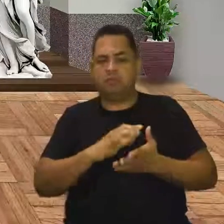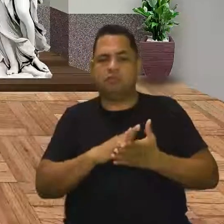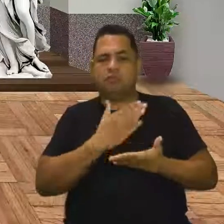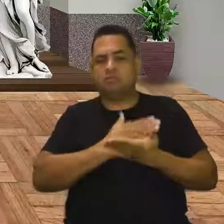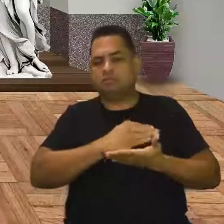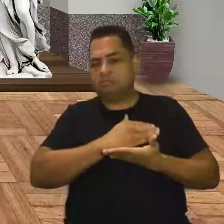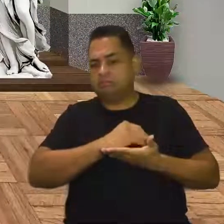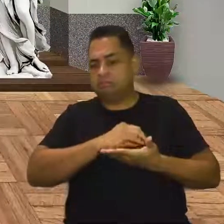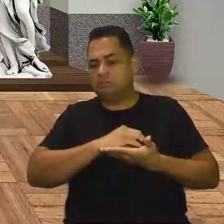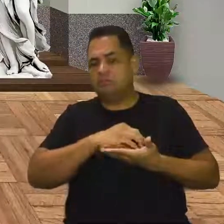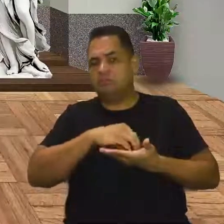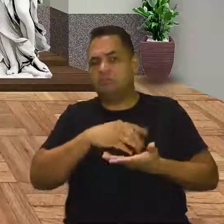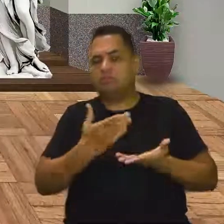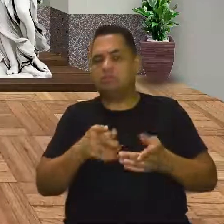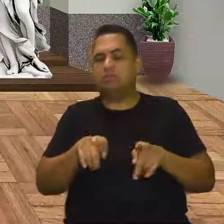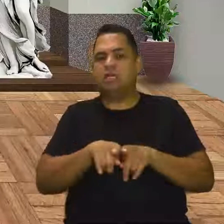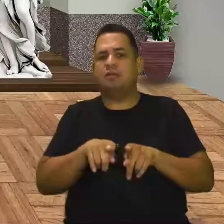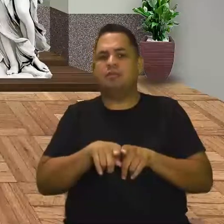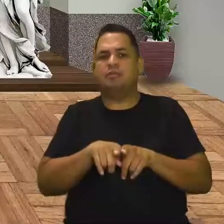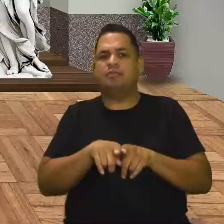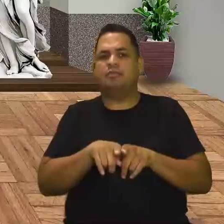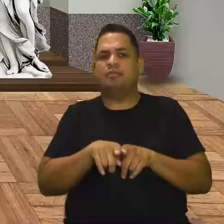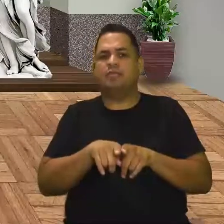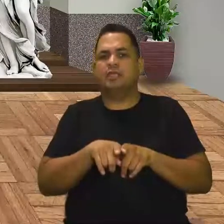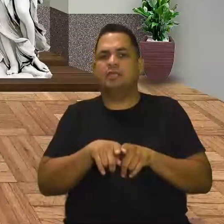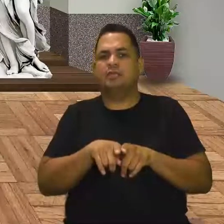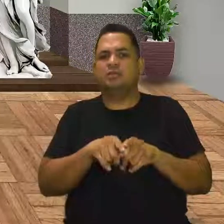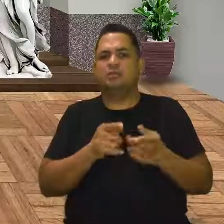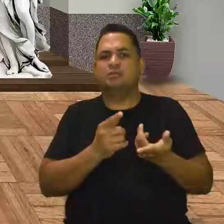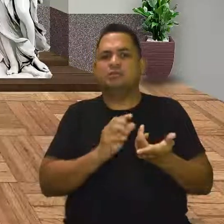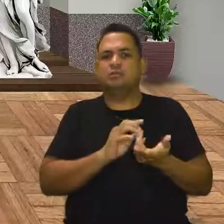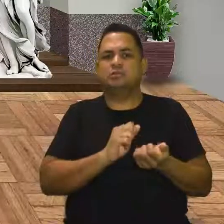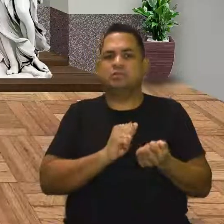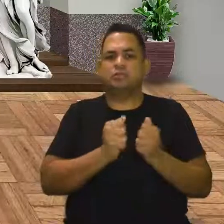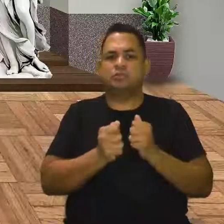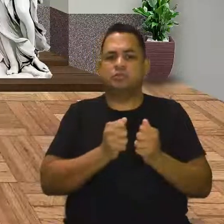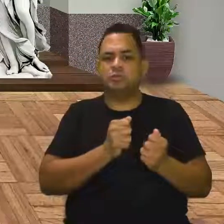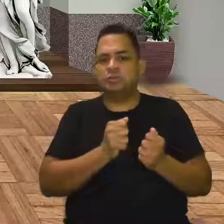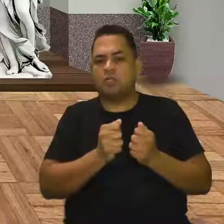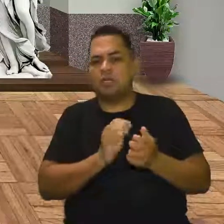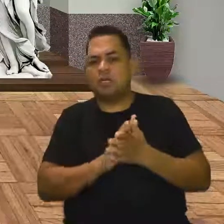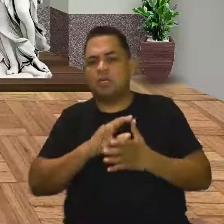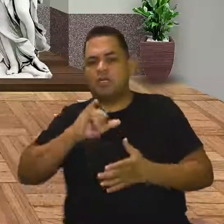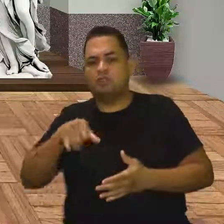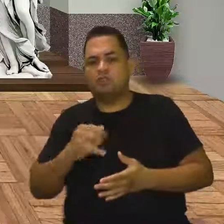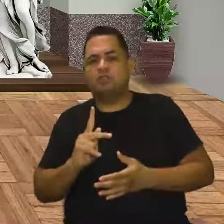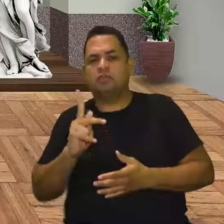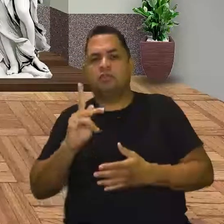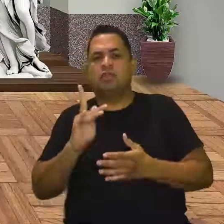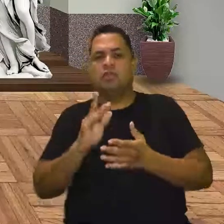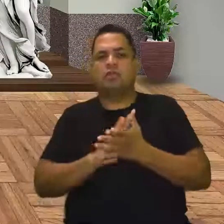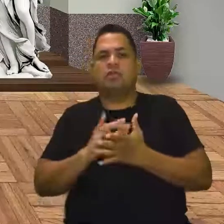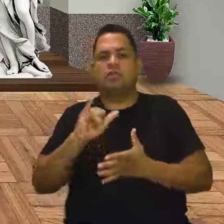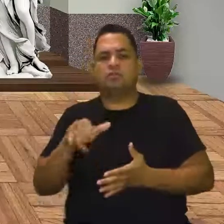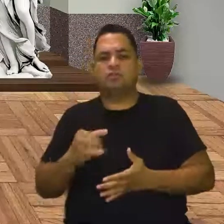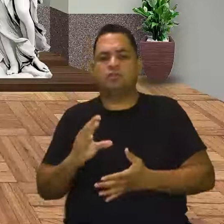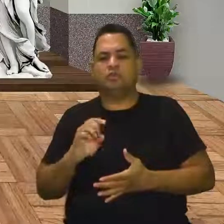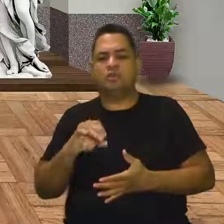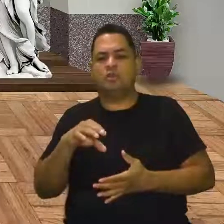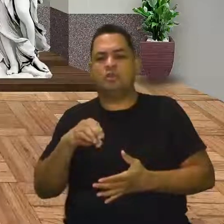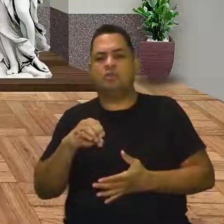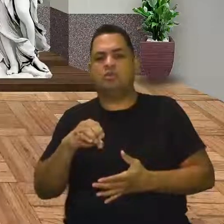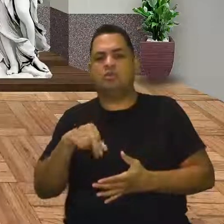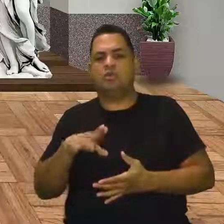E aí eles começam a policiar, sabe o quê? Começam a policiarem o JK, o Jânio Quadros, o João Goulart.